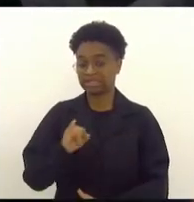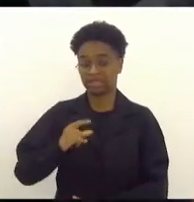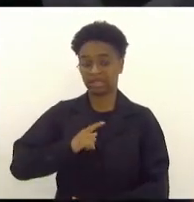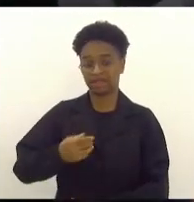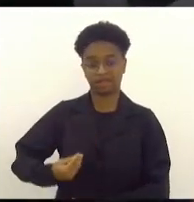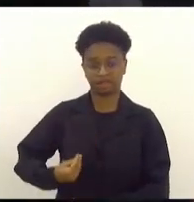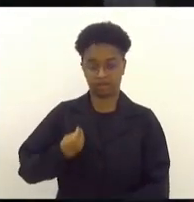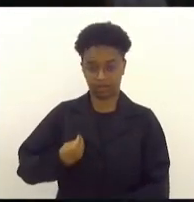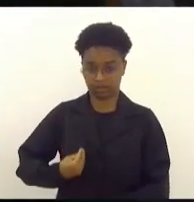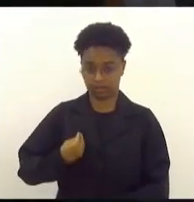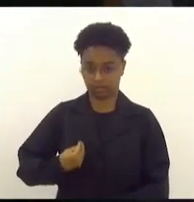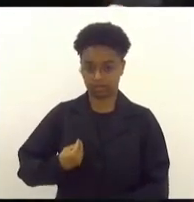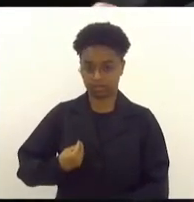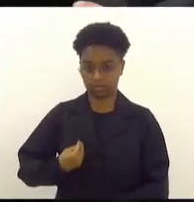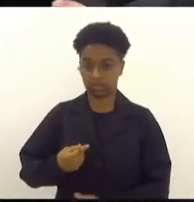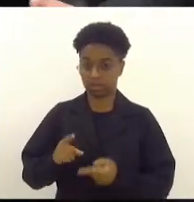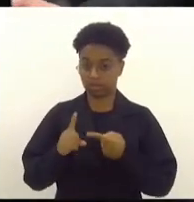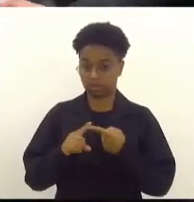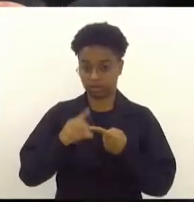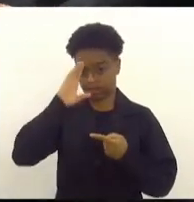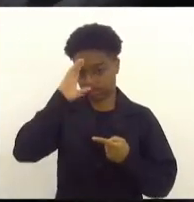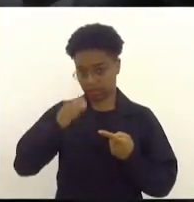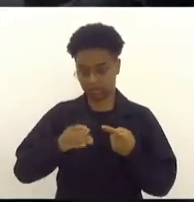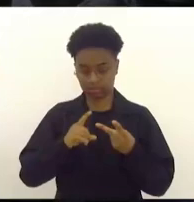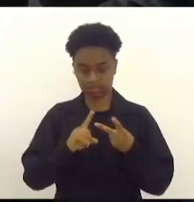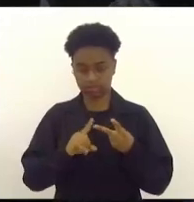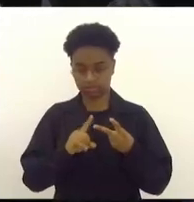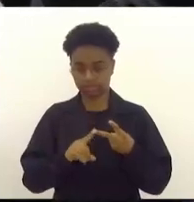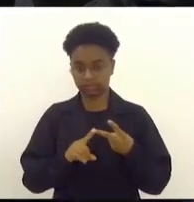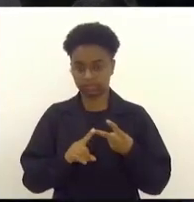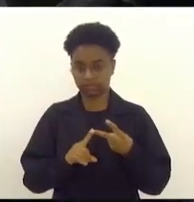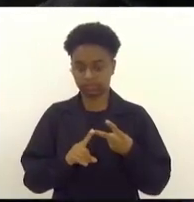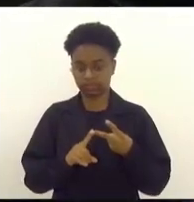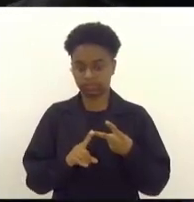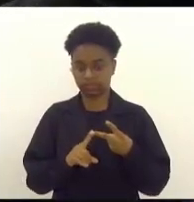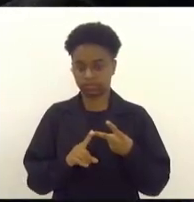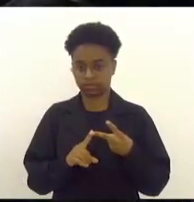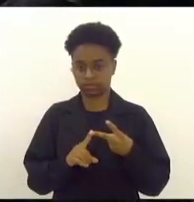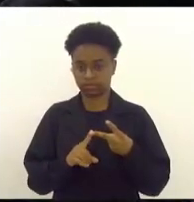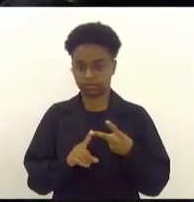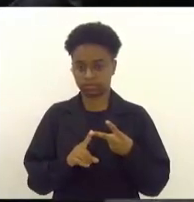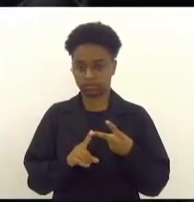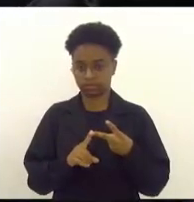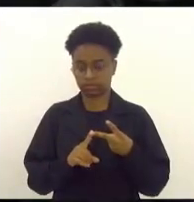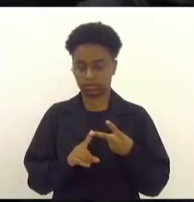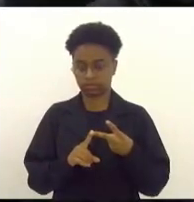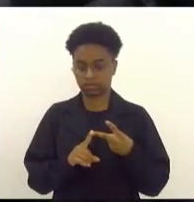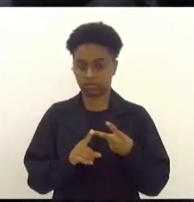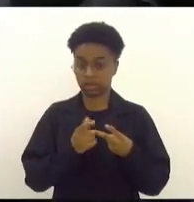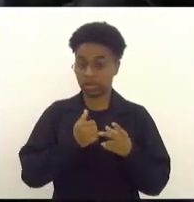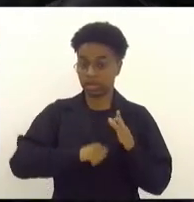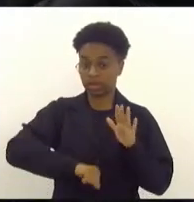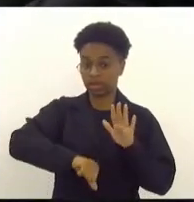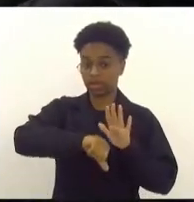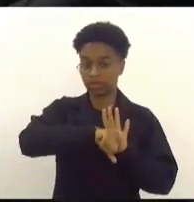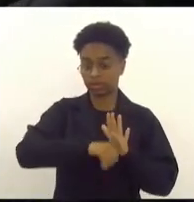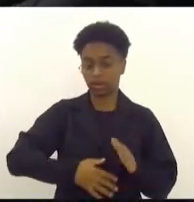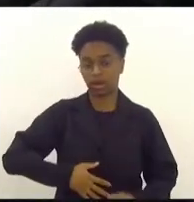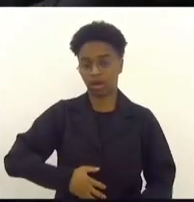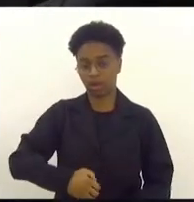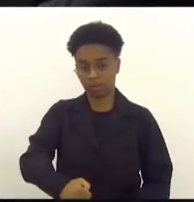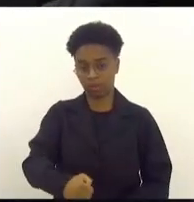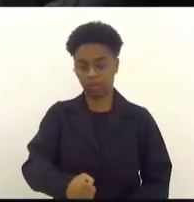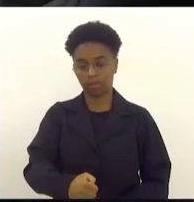essa é a primeira tenda a segunda a segunda a crime a criminalização do